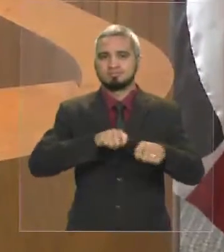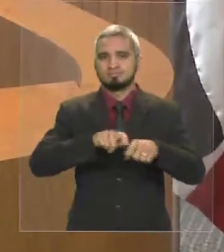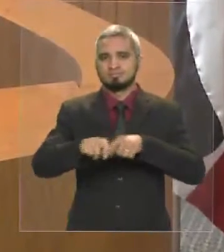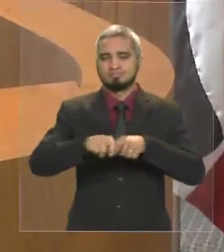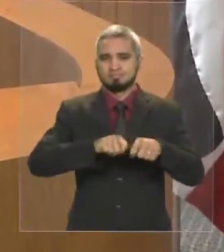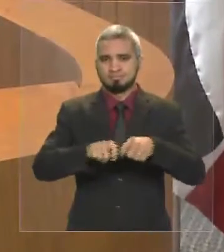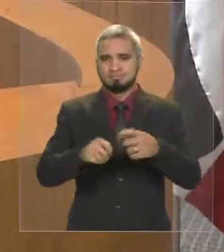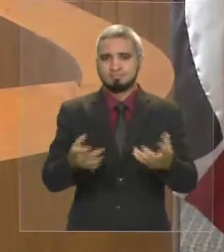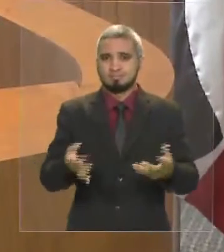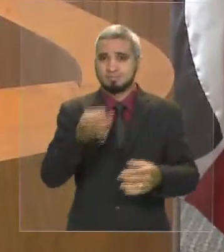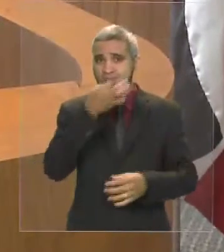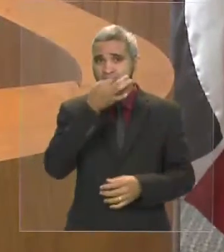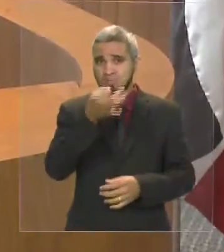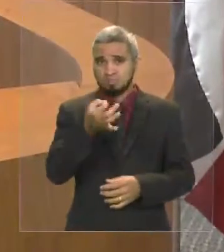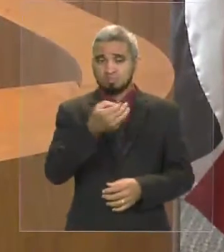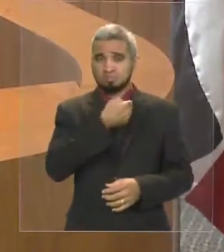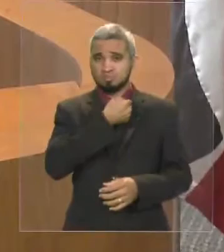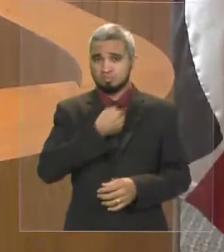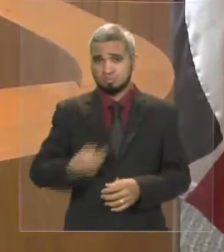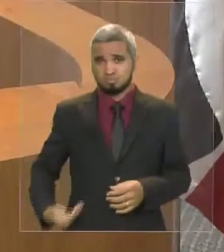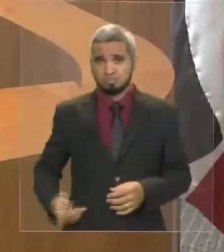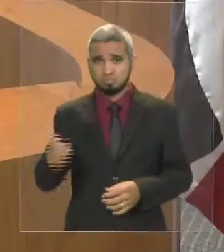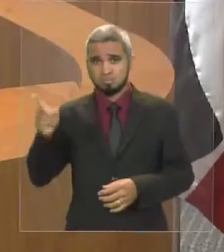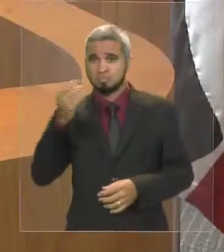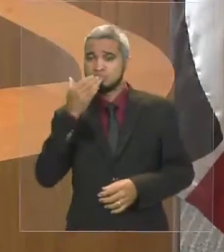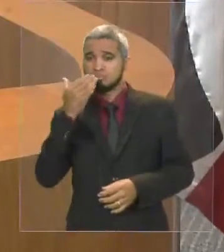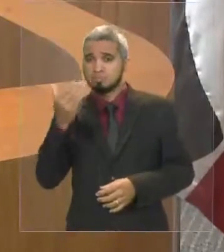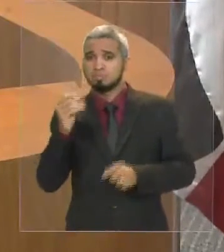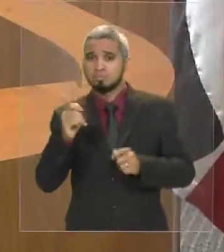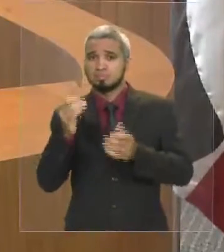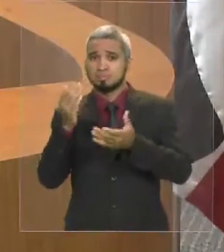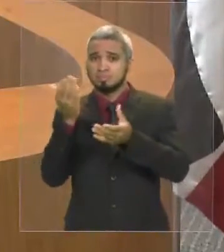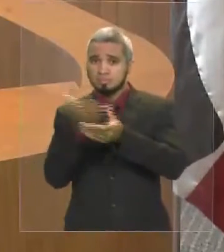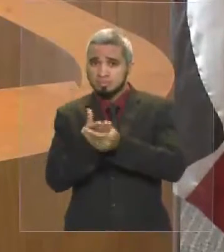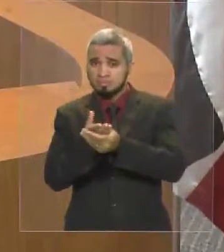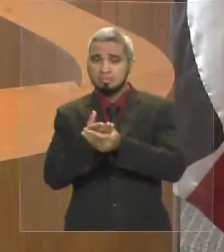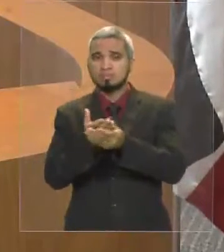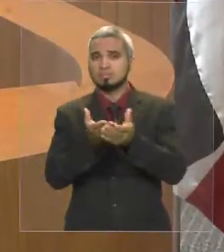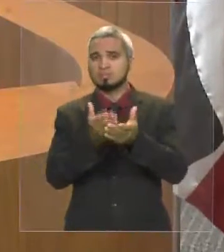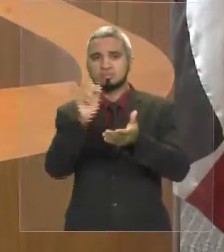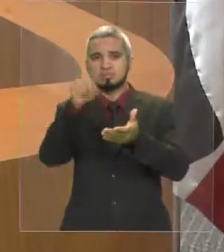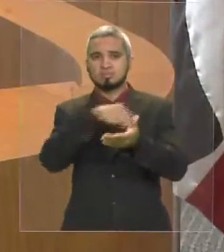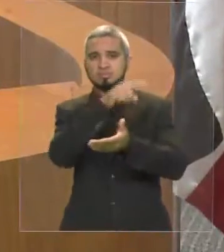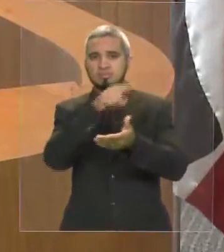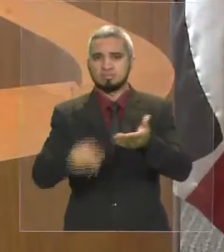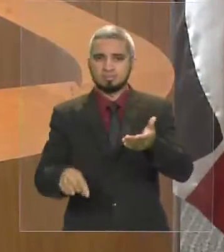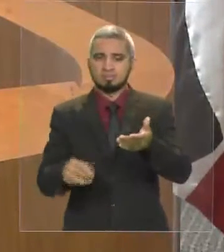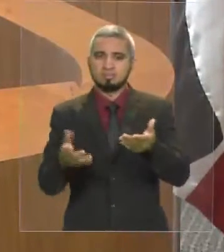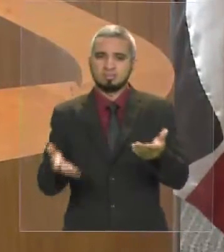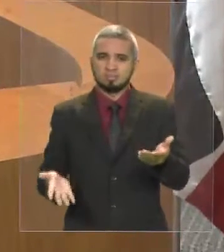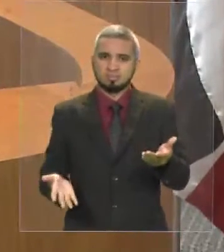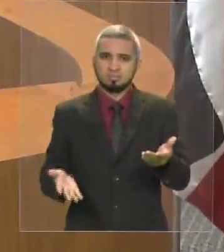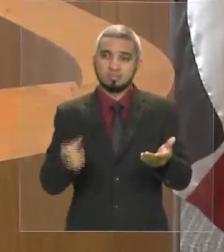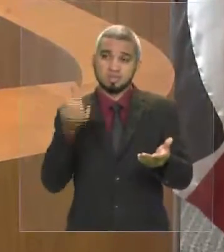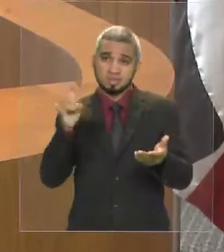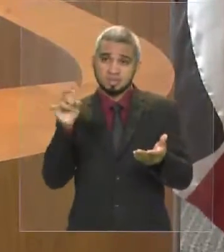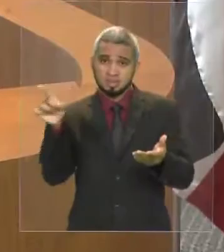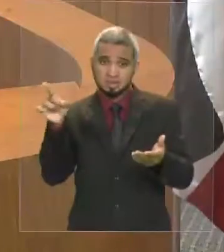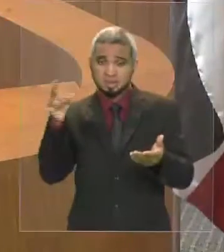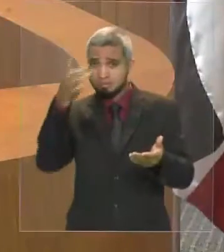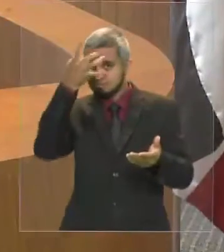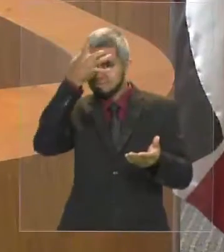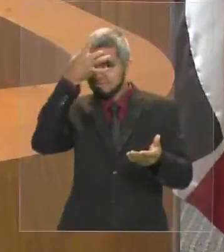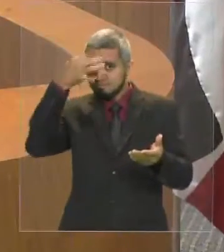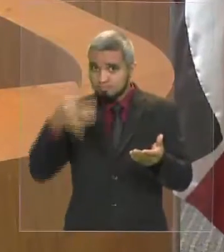governador deveria pedir desistência da ação que ele ingressou no Supremo Tribunal Federal. Se ele tivesse um mínimo de